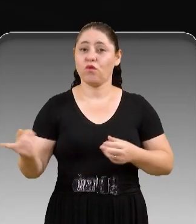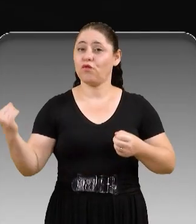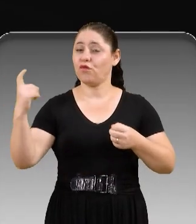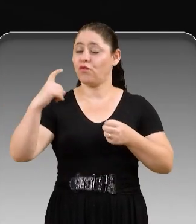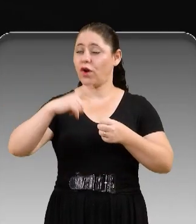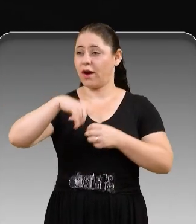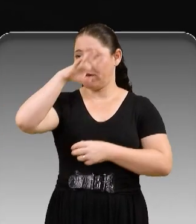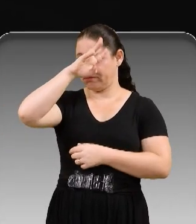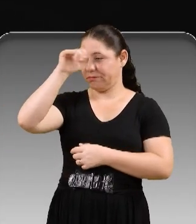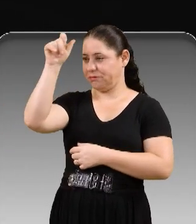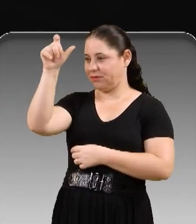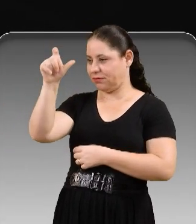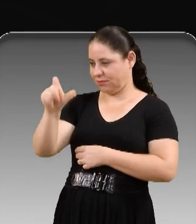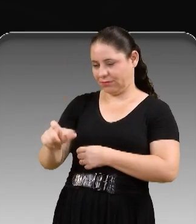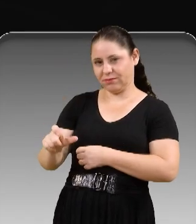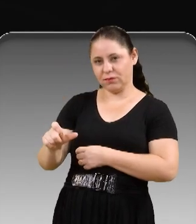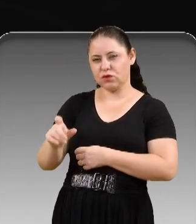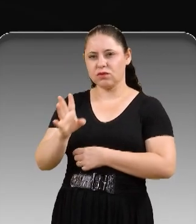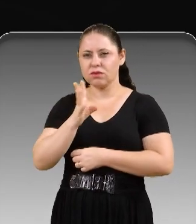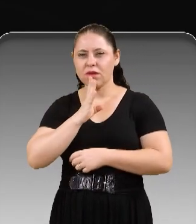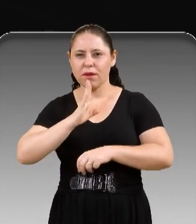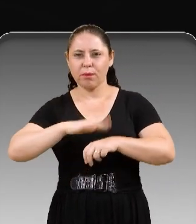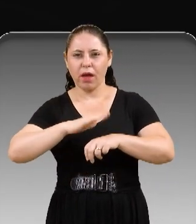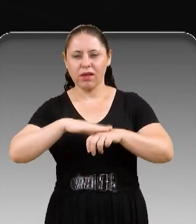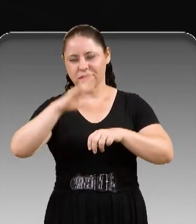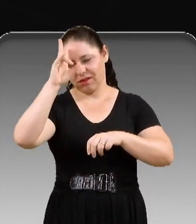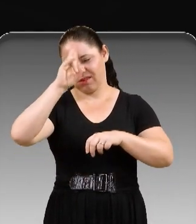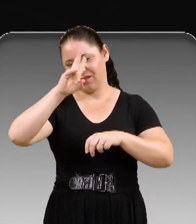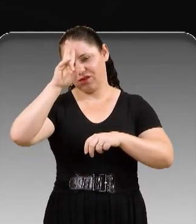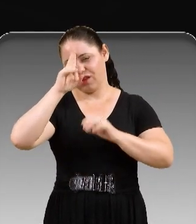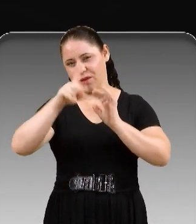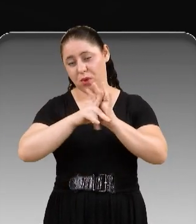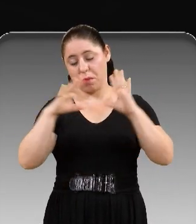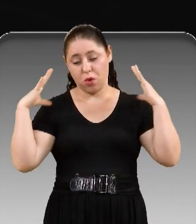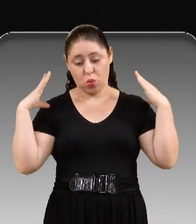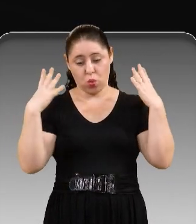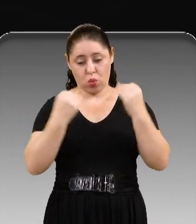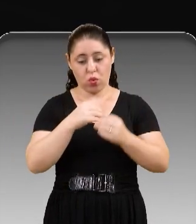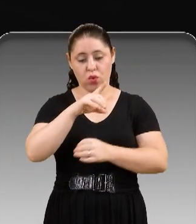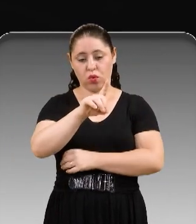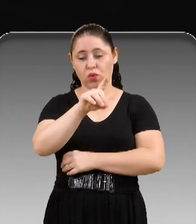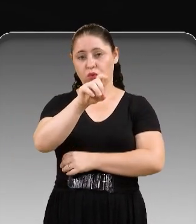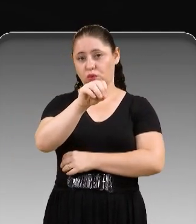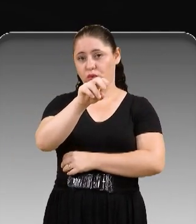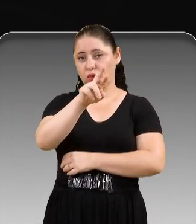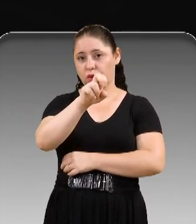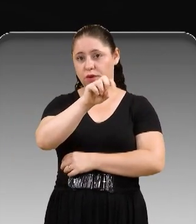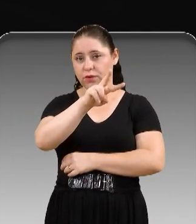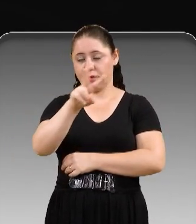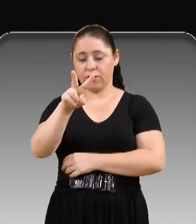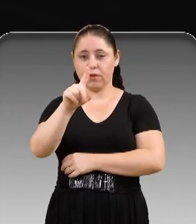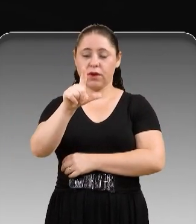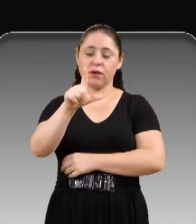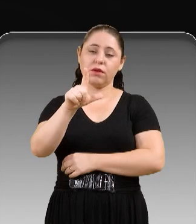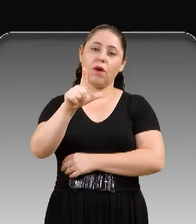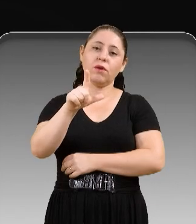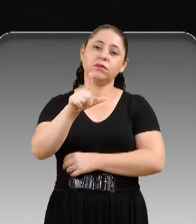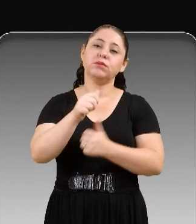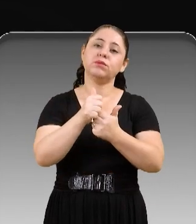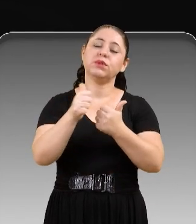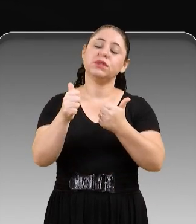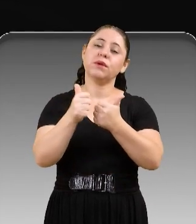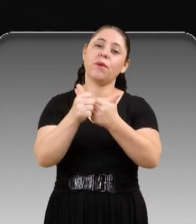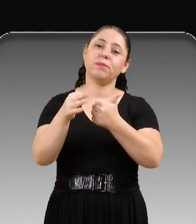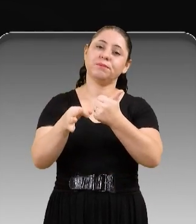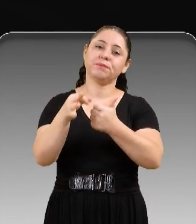De volta com o programa Personalidades, para a gente conhecer mais da história do desembargador Dorival Renato Pavan, atual presidente do Tribunal